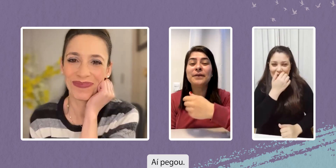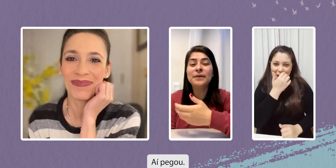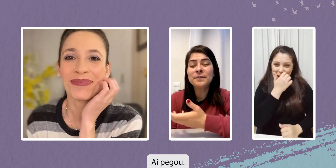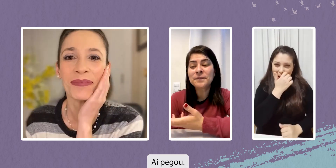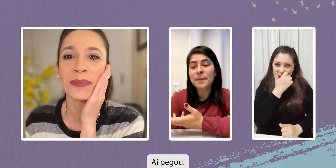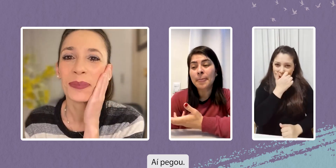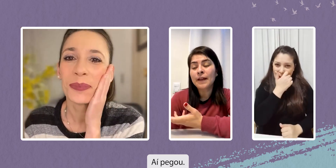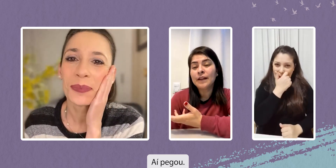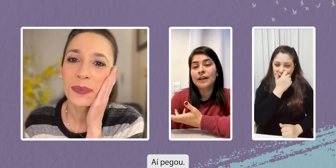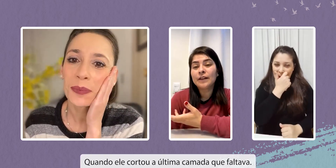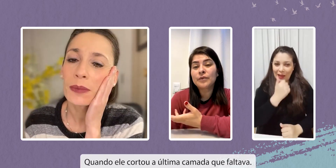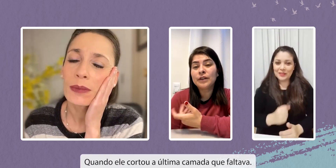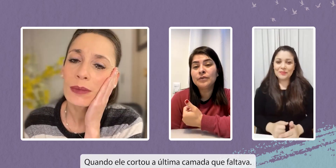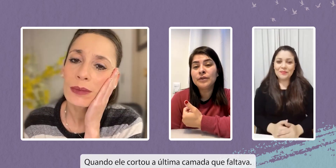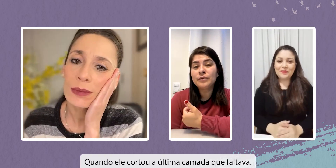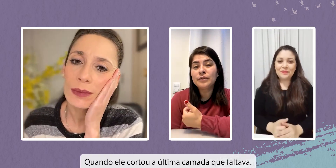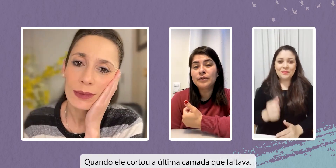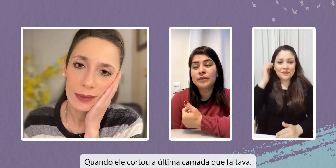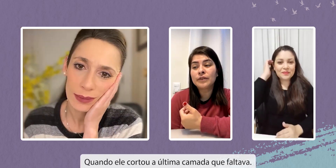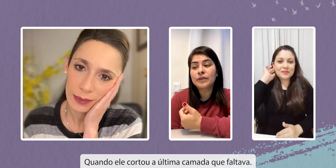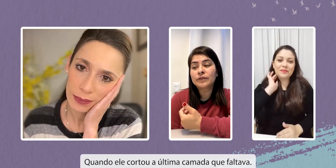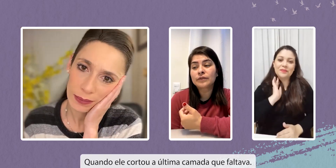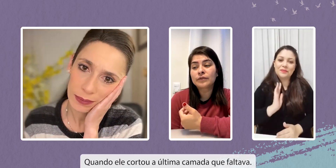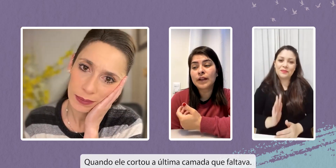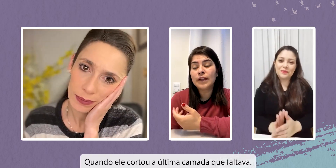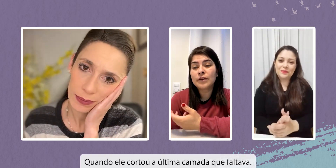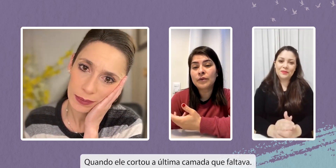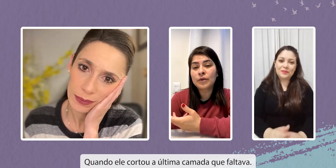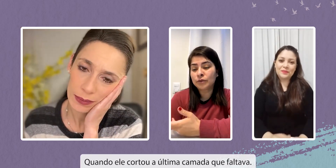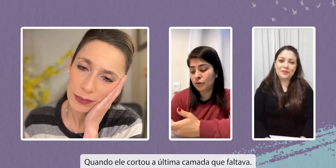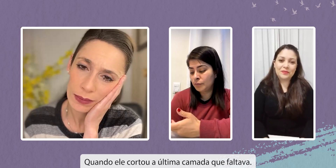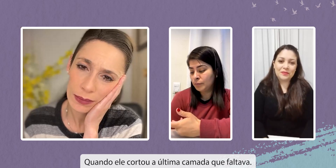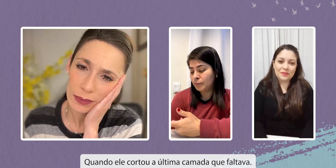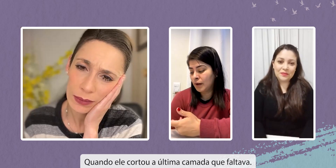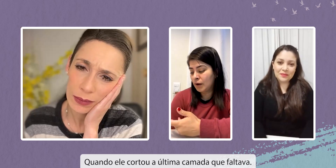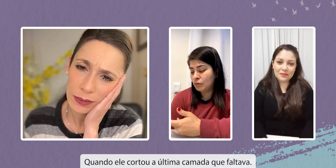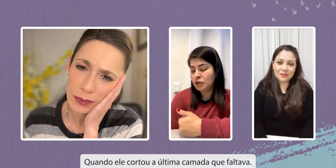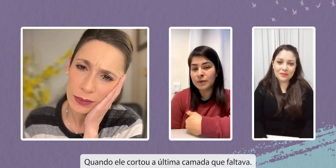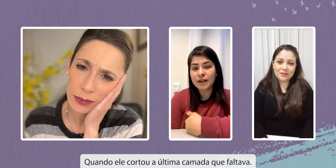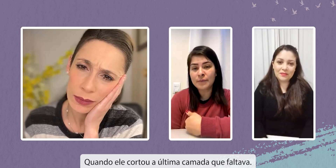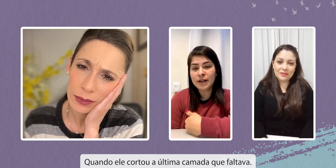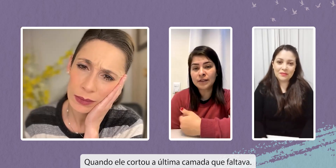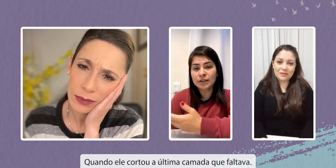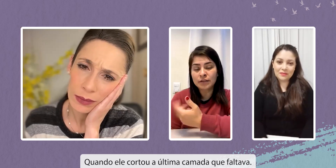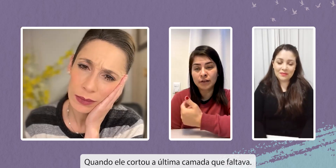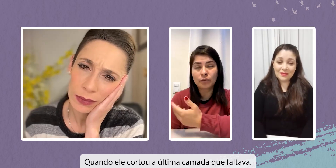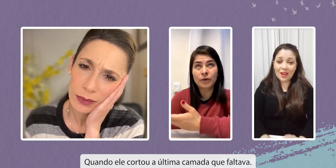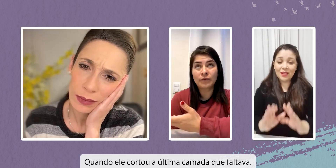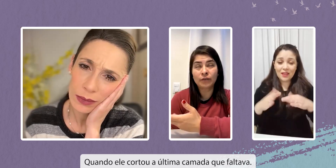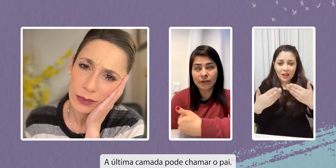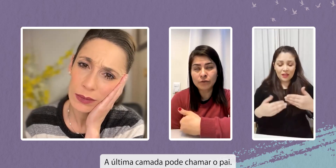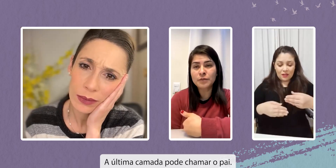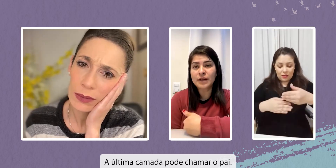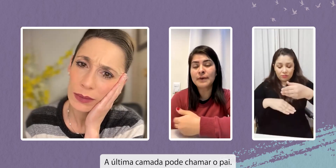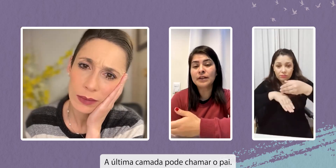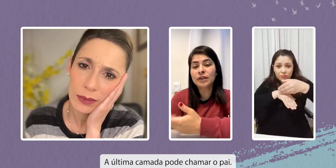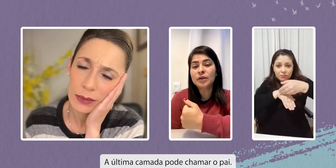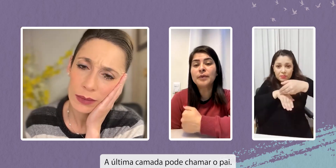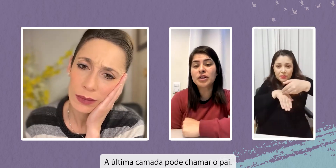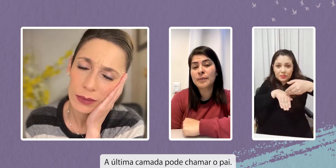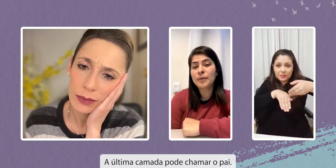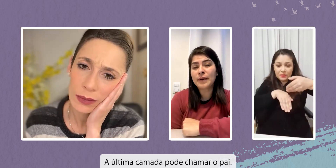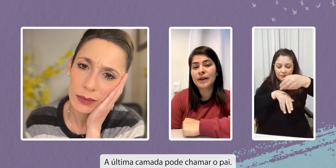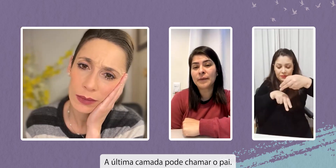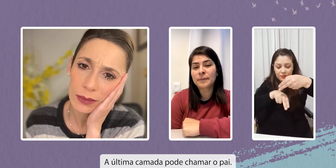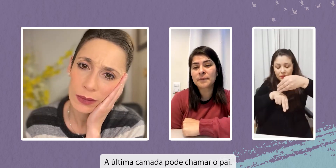aí pegou. Quando ele cortou a última camada, que faltava a última camada,